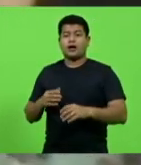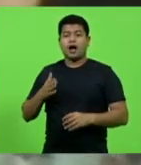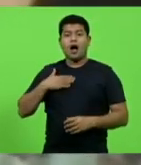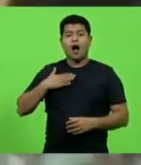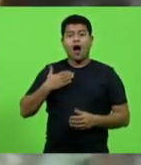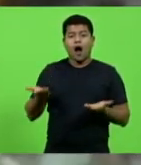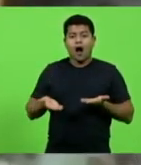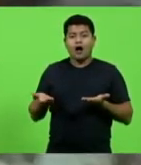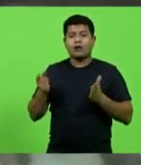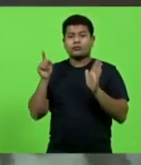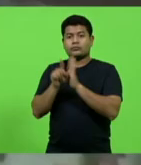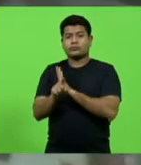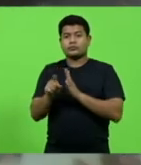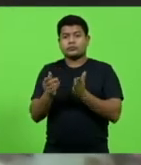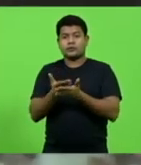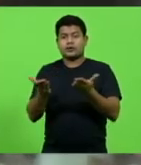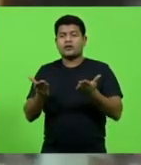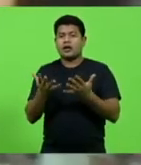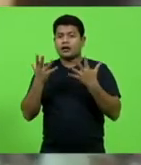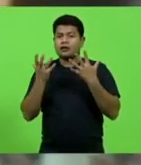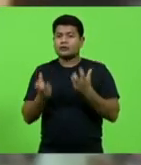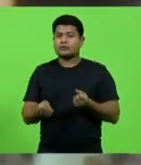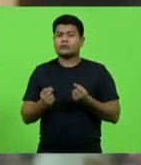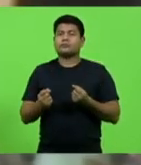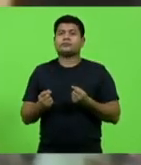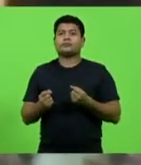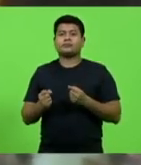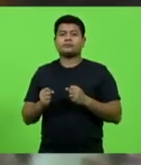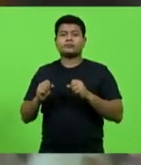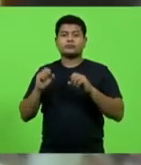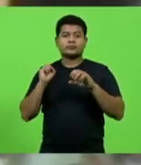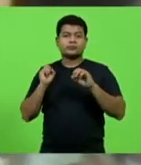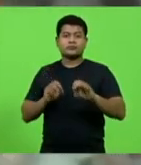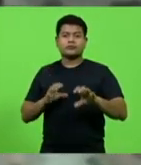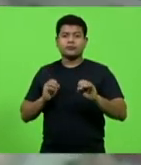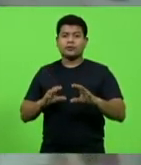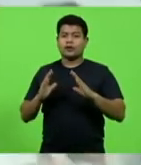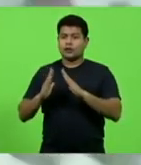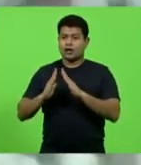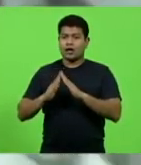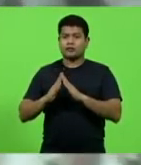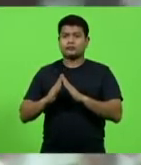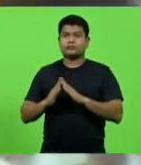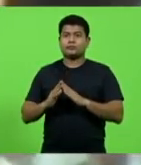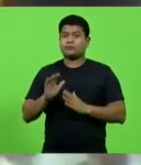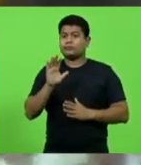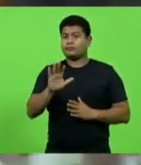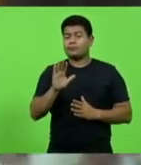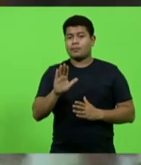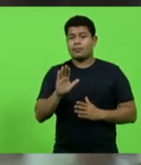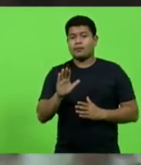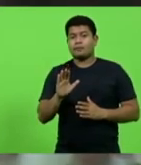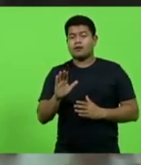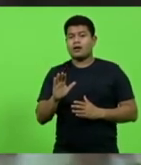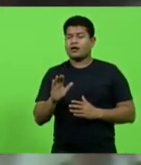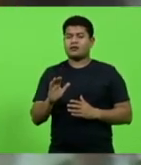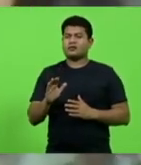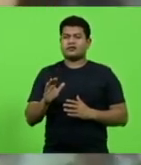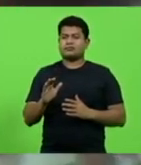para aqueles que dizem que são a favor da educação familiar, mas que não fariam